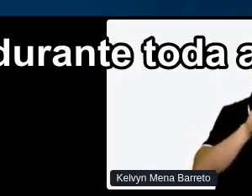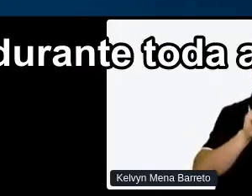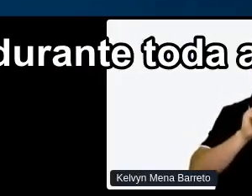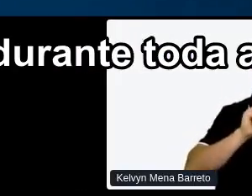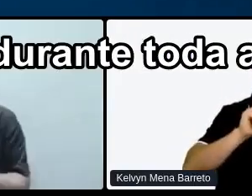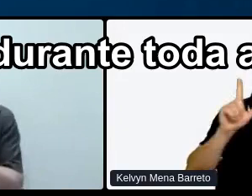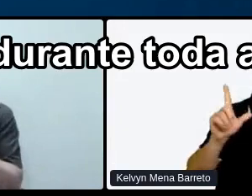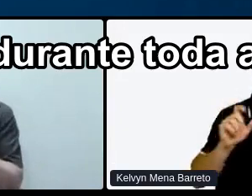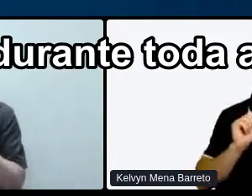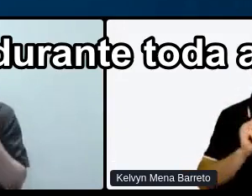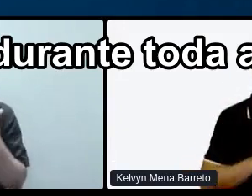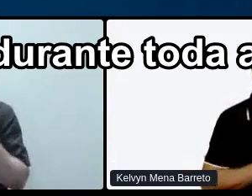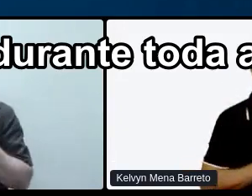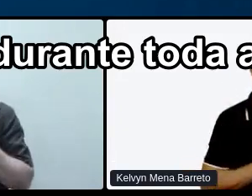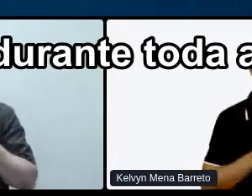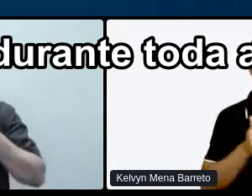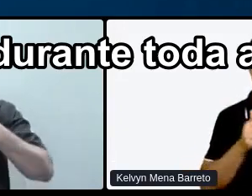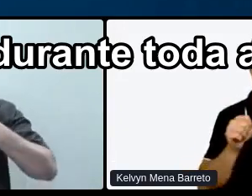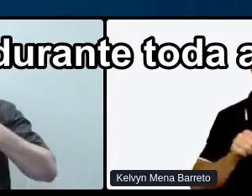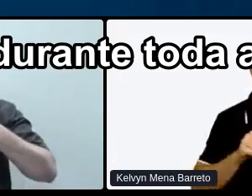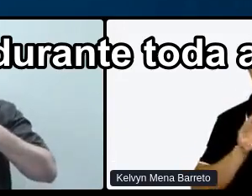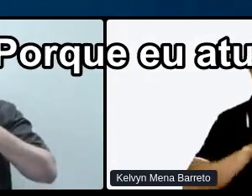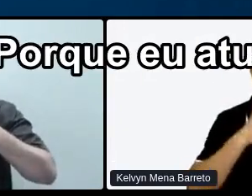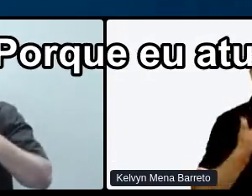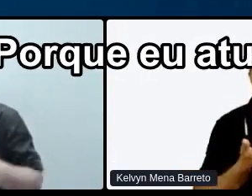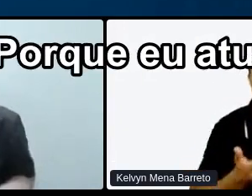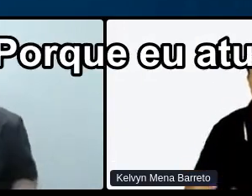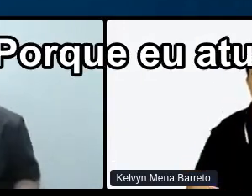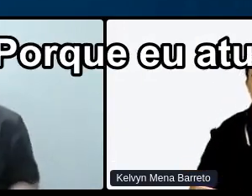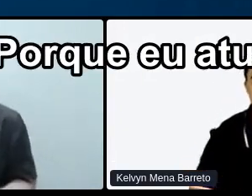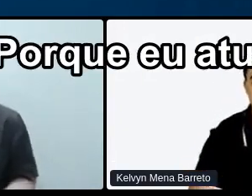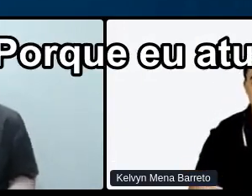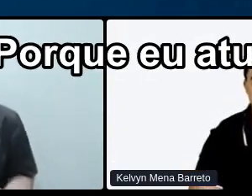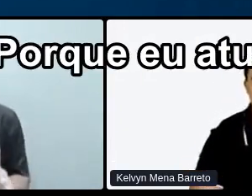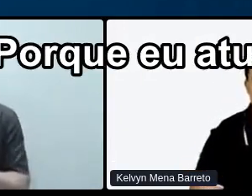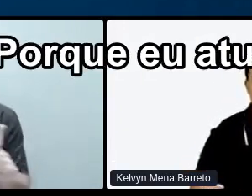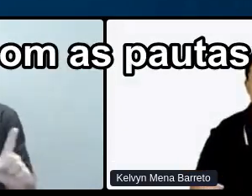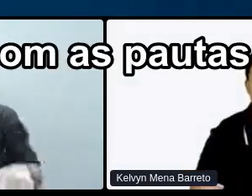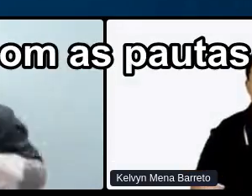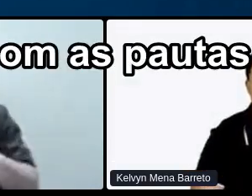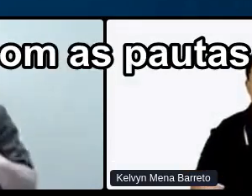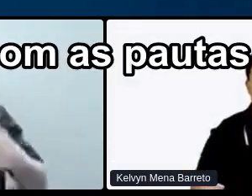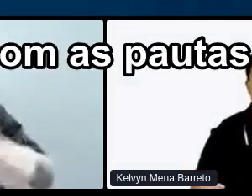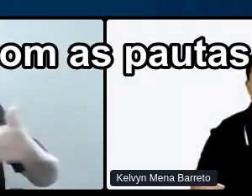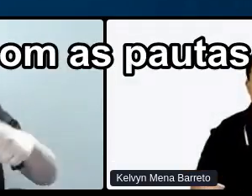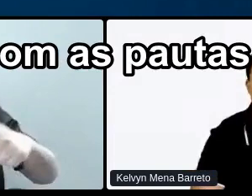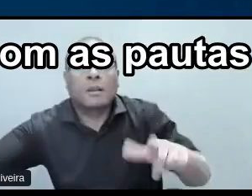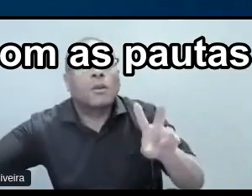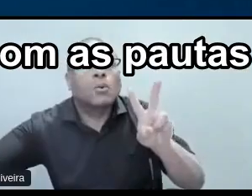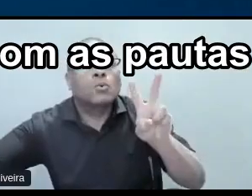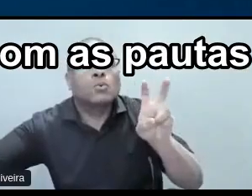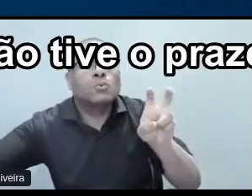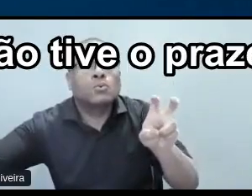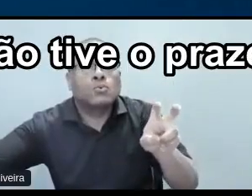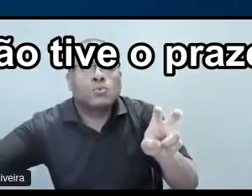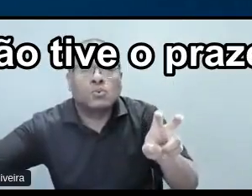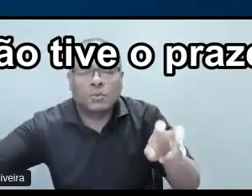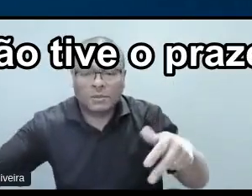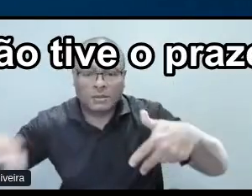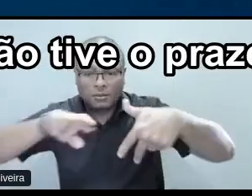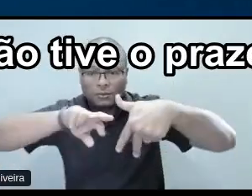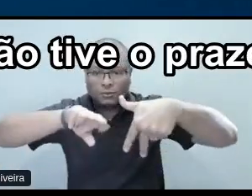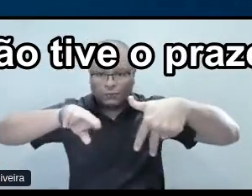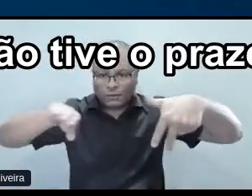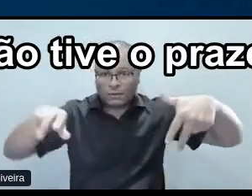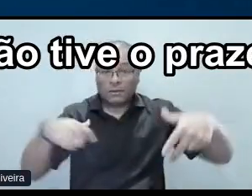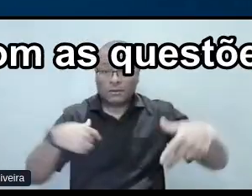momentos durante toda a tua condução, porque eu atuei e atuo muito com as pautas de diversidade, não